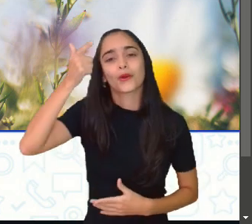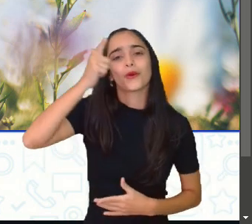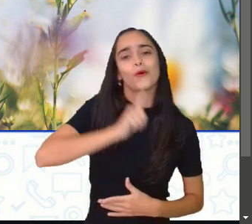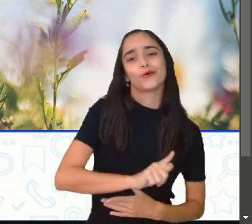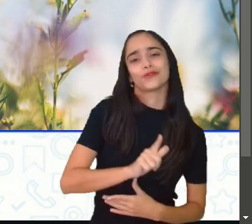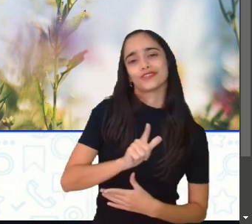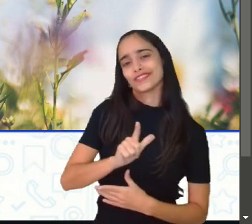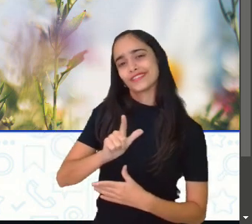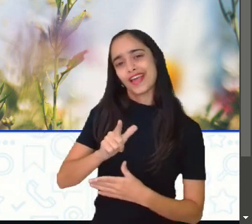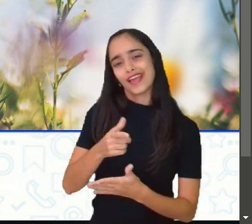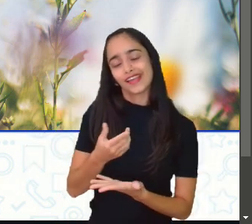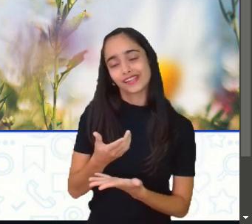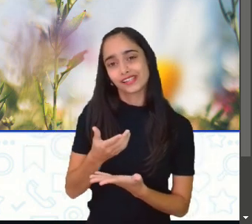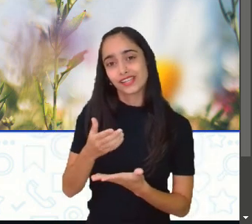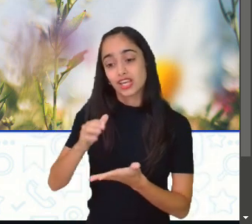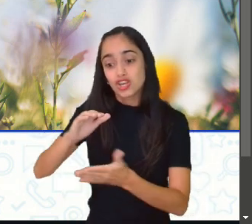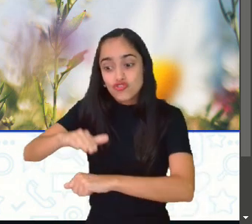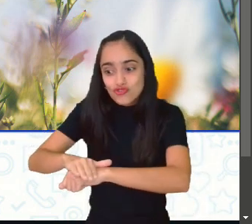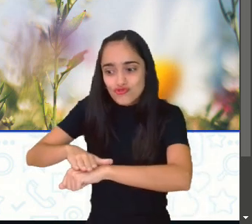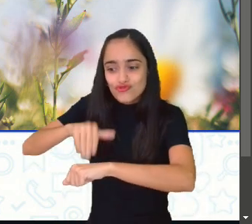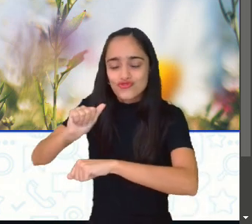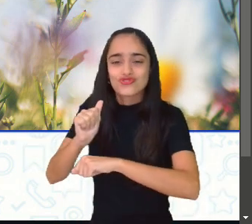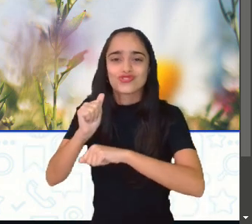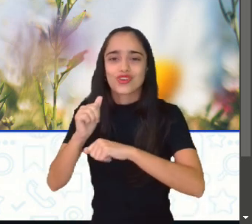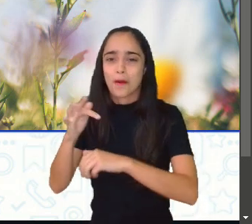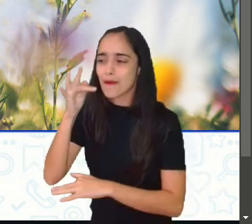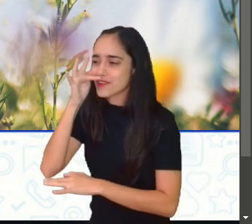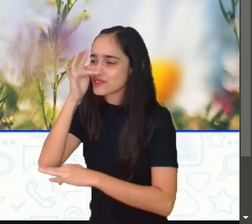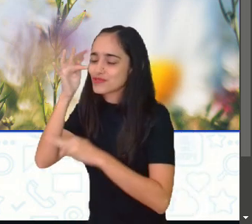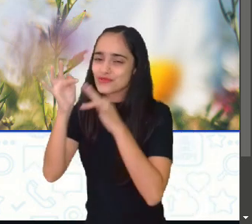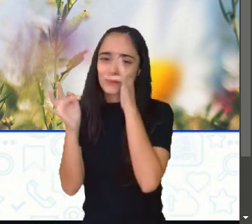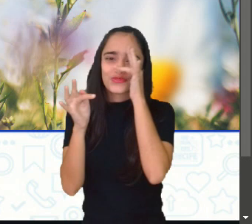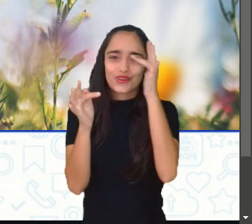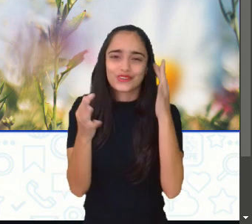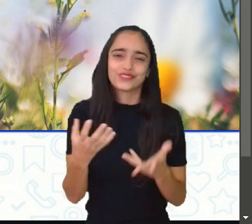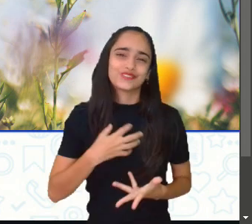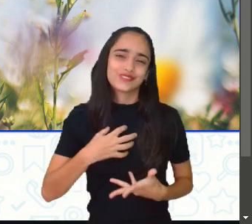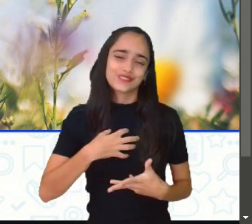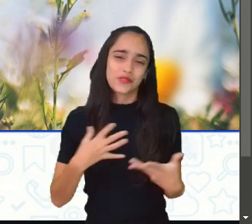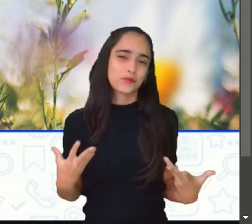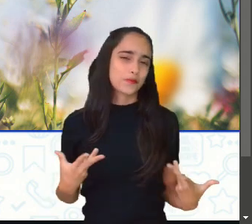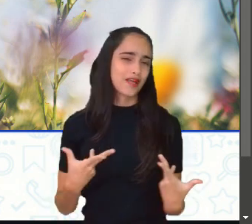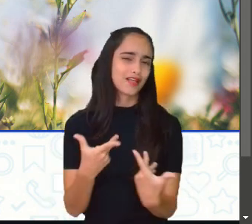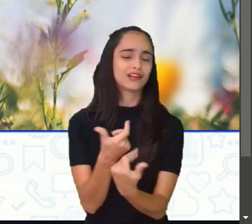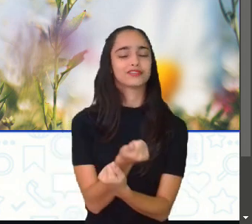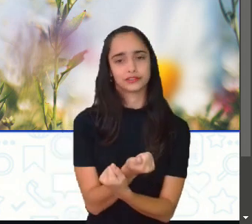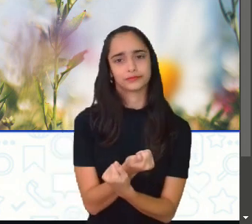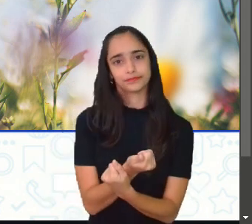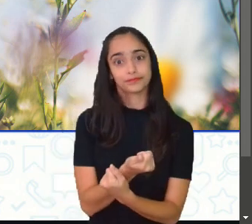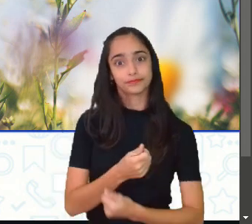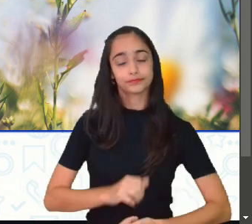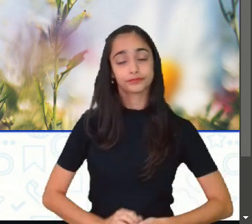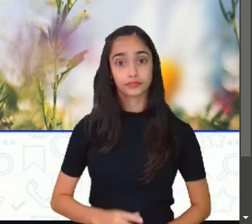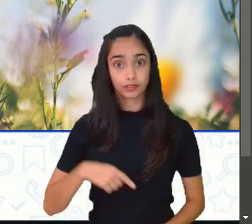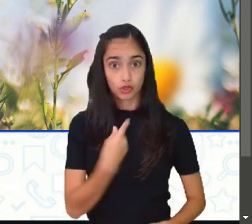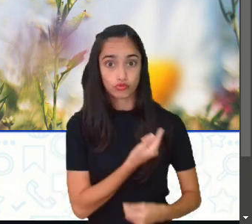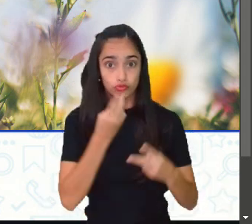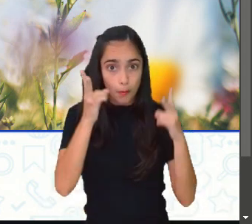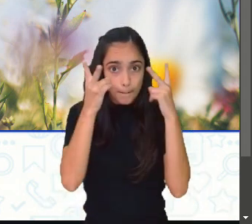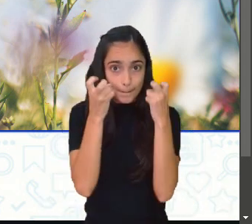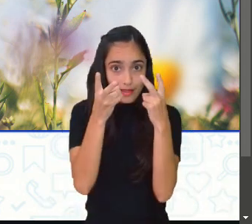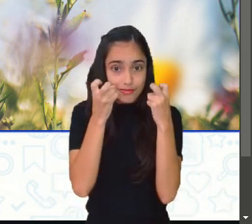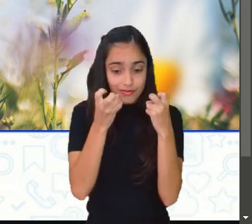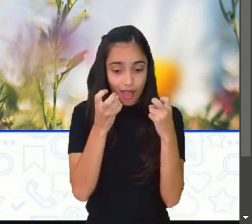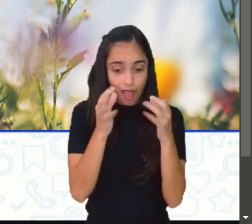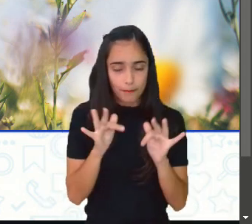ela consegue restabelecer o trabalho dela de forma muito coesa, né, e eficaz. E a gente percebe no final do curta que